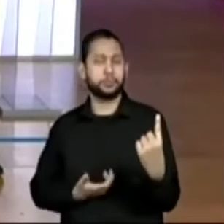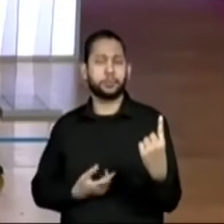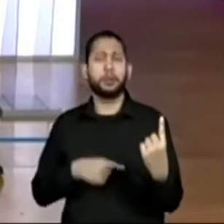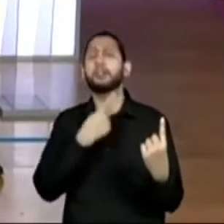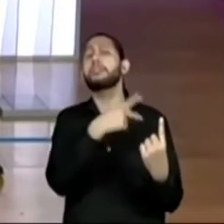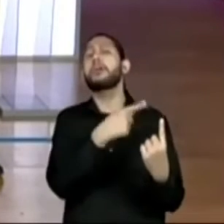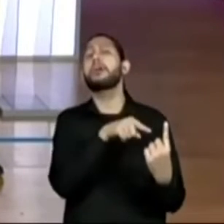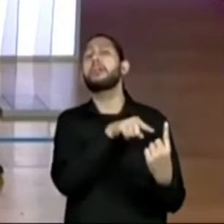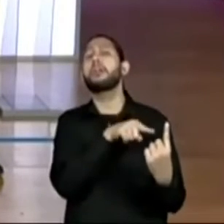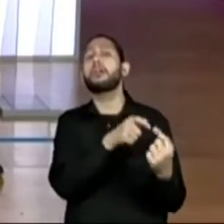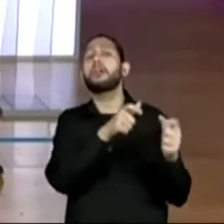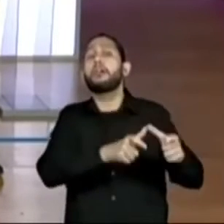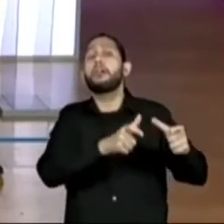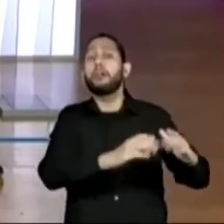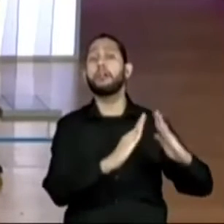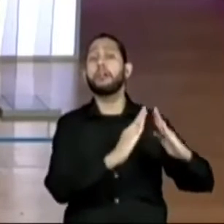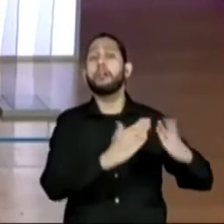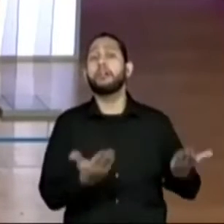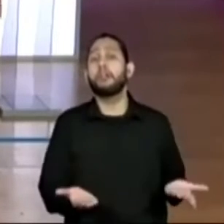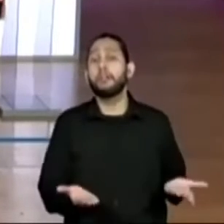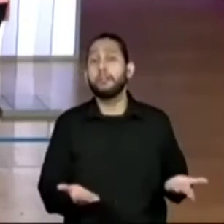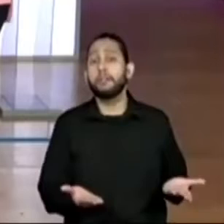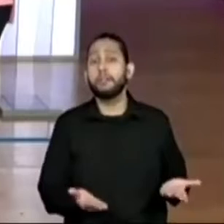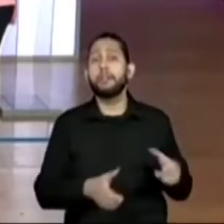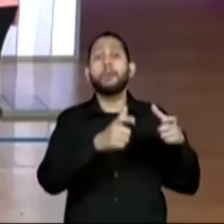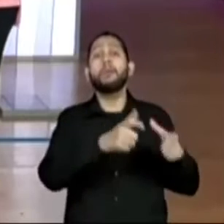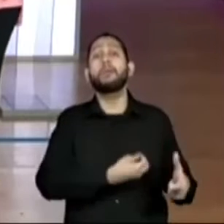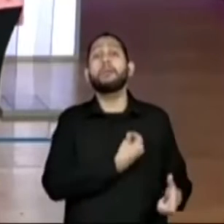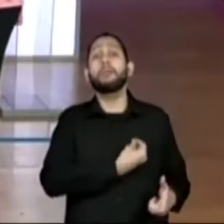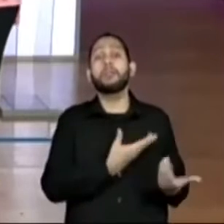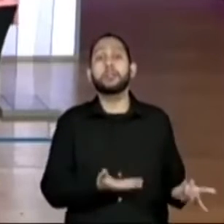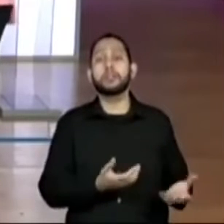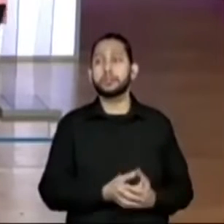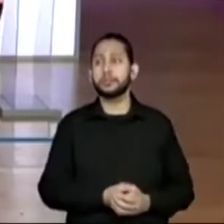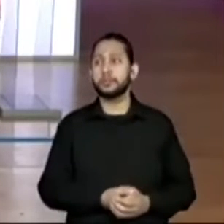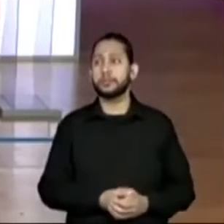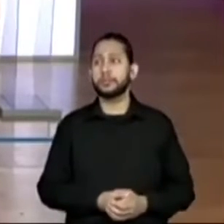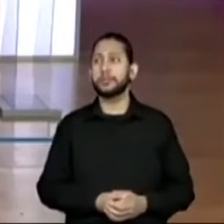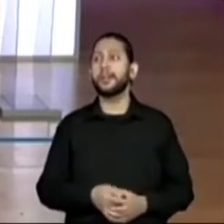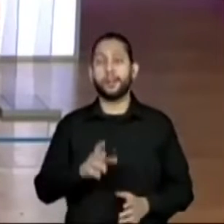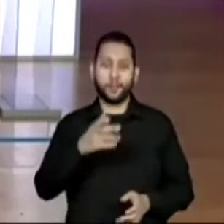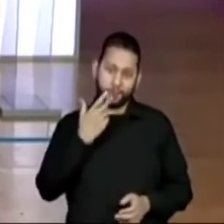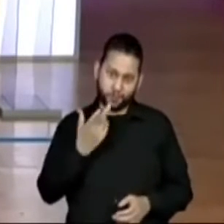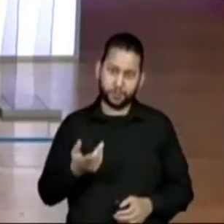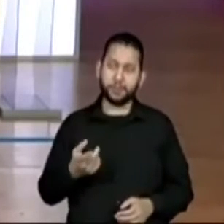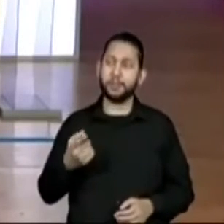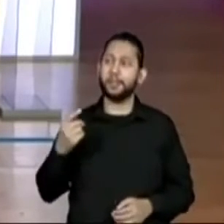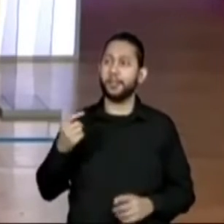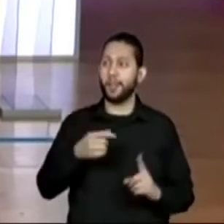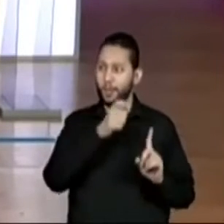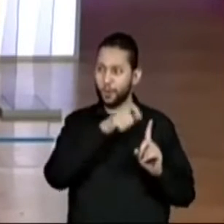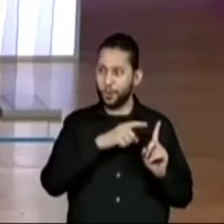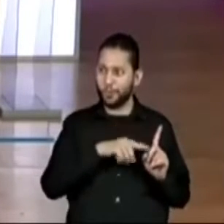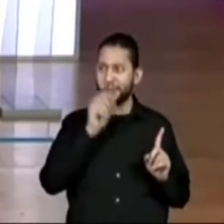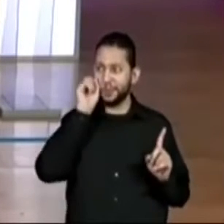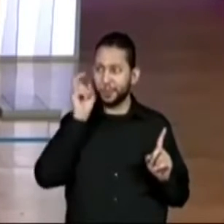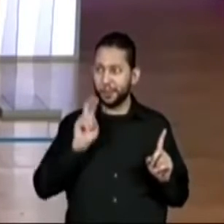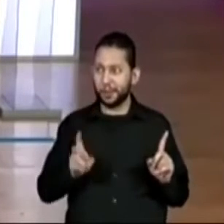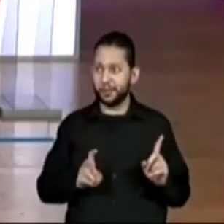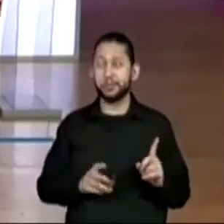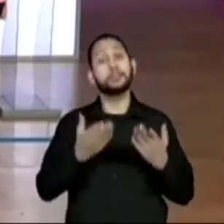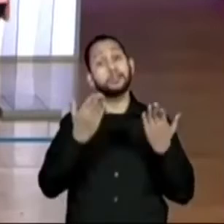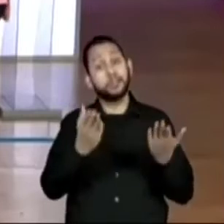Eles continuam falando algumas características, que ele era esperto, né? Aí agora estão respondendo que ele mora na floresta, professora.